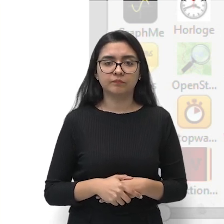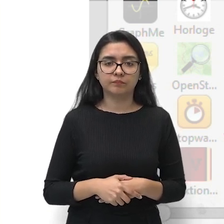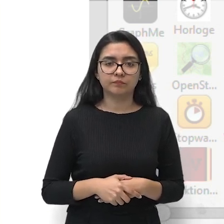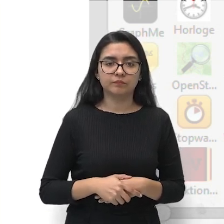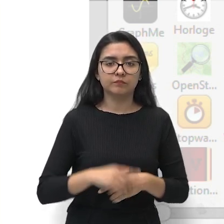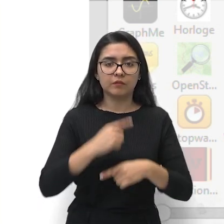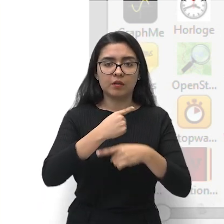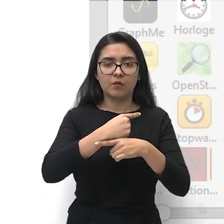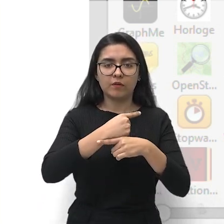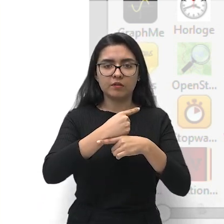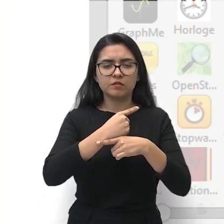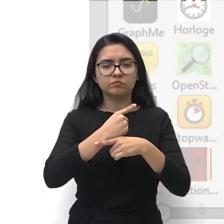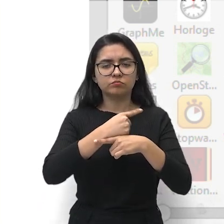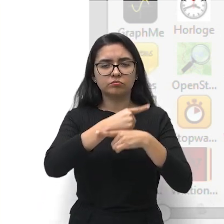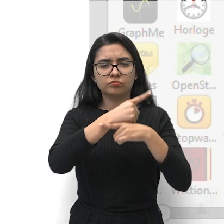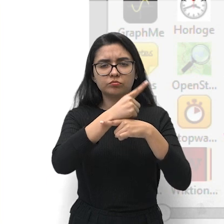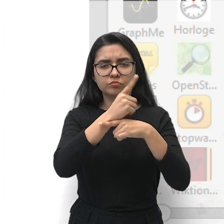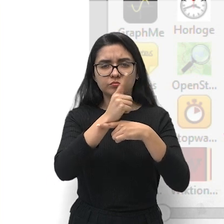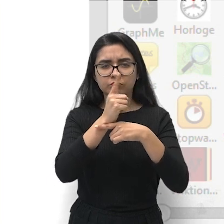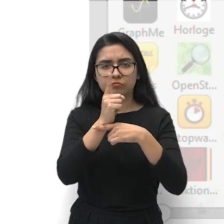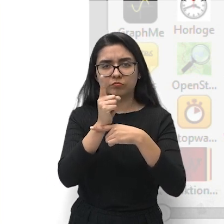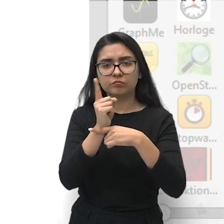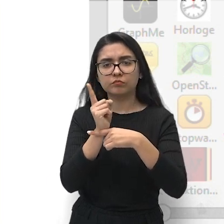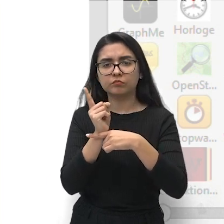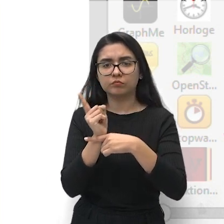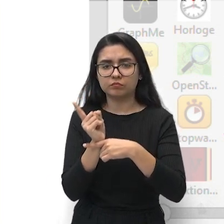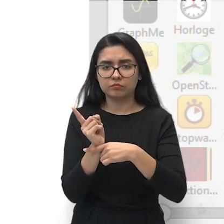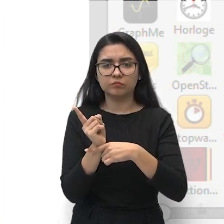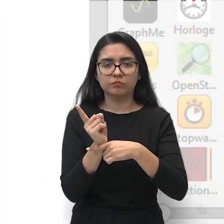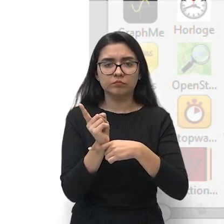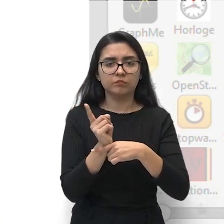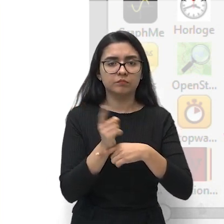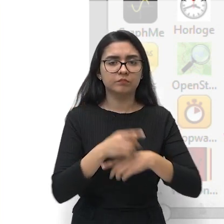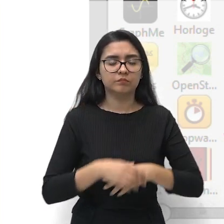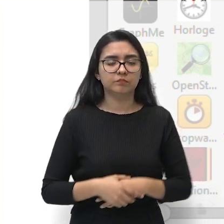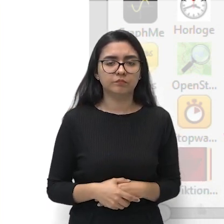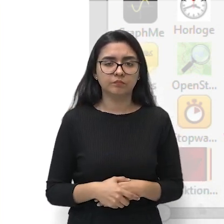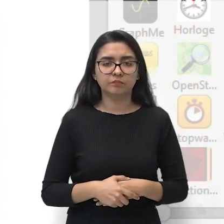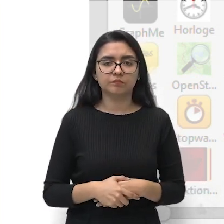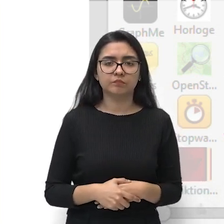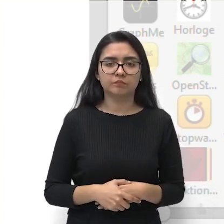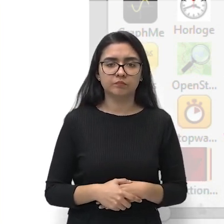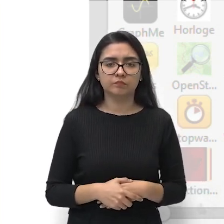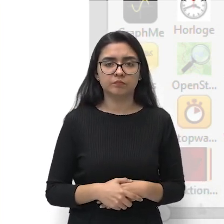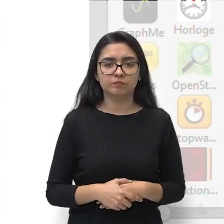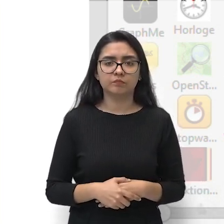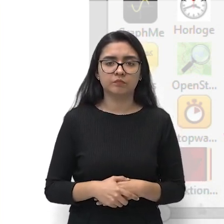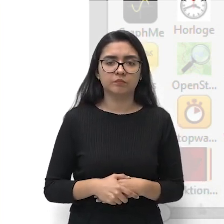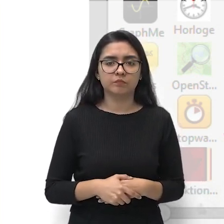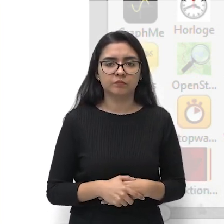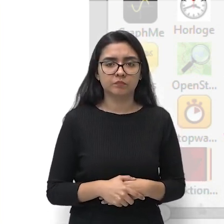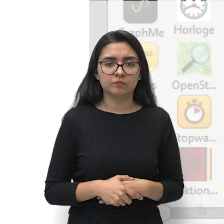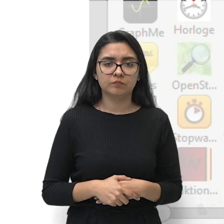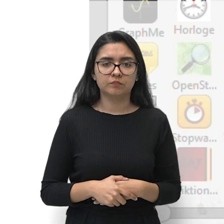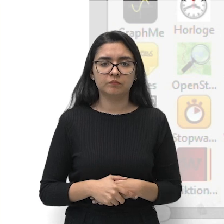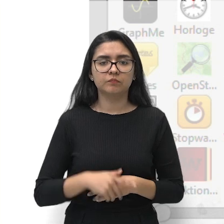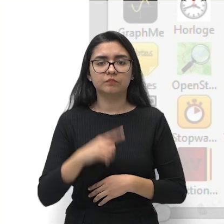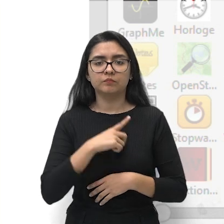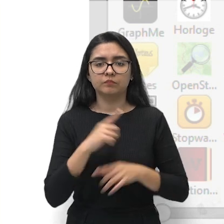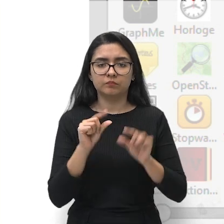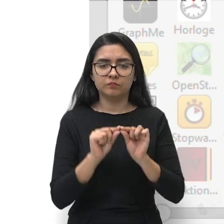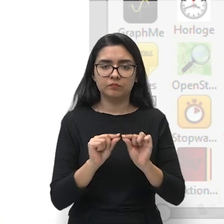De modo que esse arco venha interceptar aqui a metade do segmento que